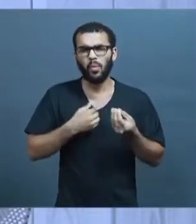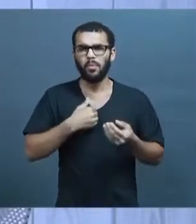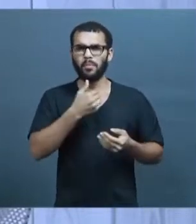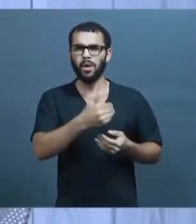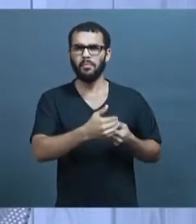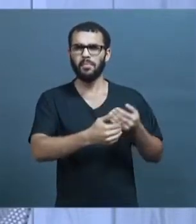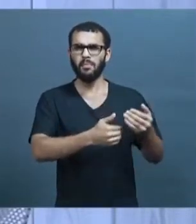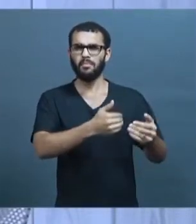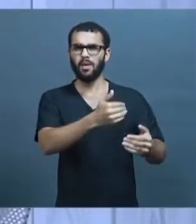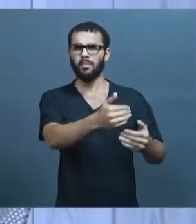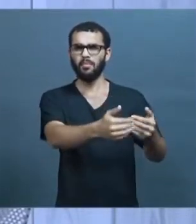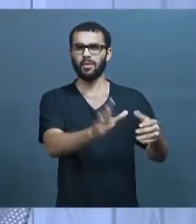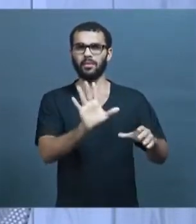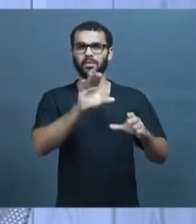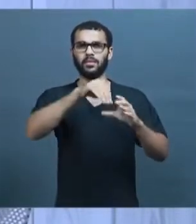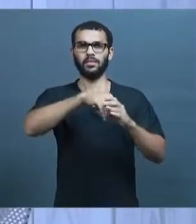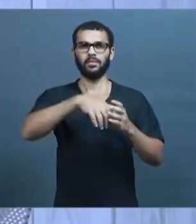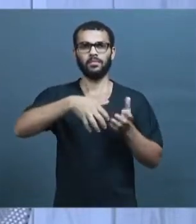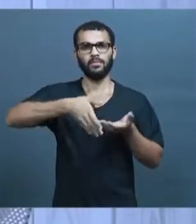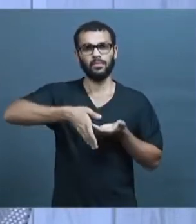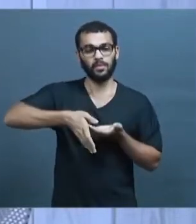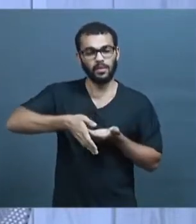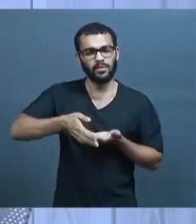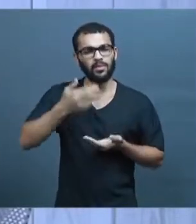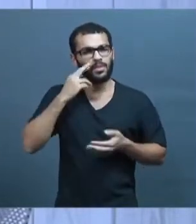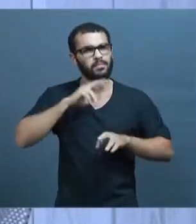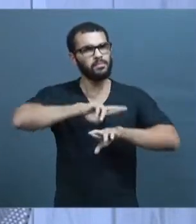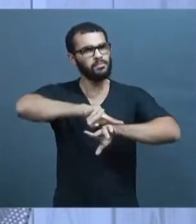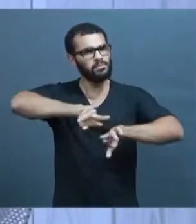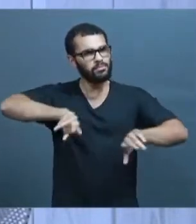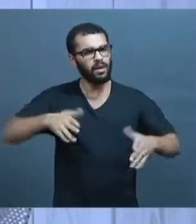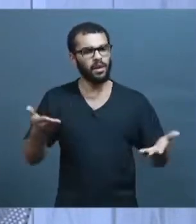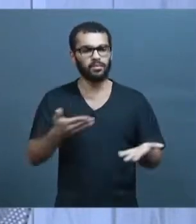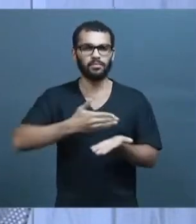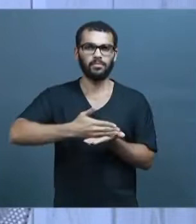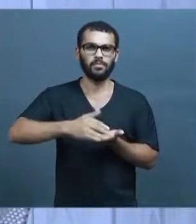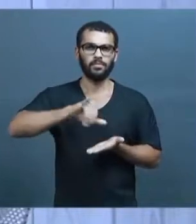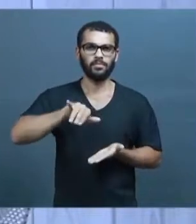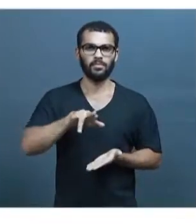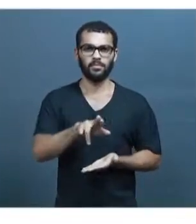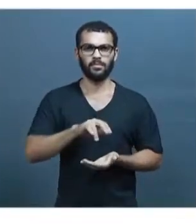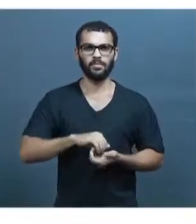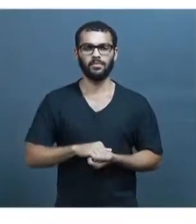proposta no Congresso. Isso e muito mais você confere agora no Jornal da UFO.